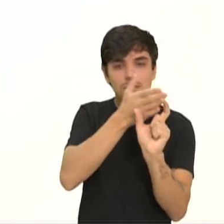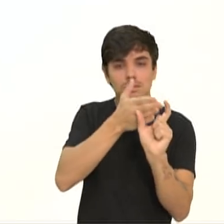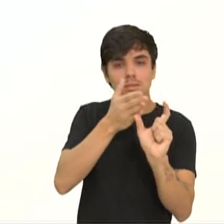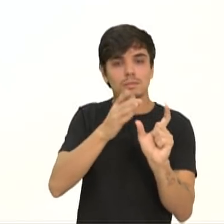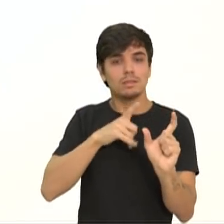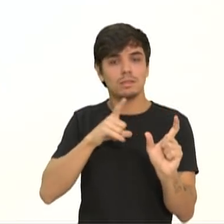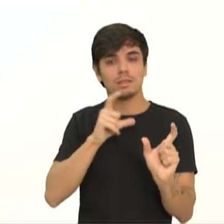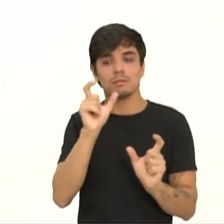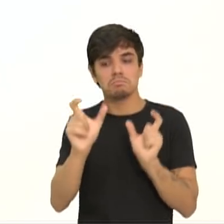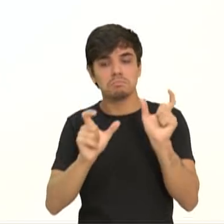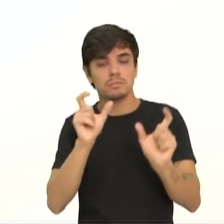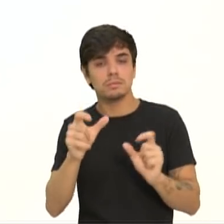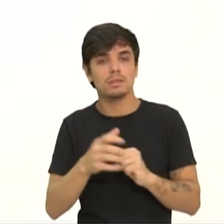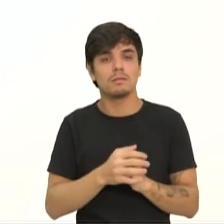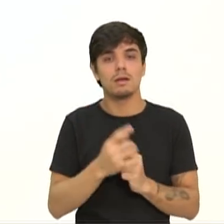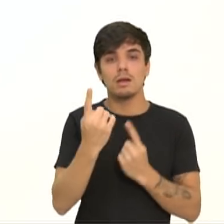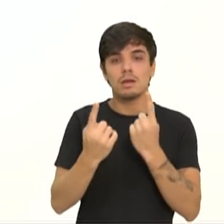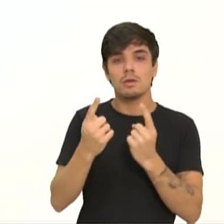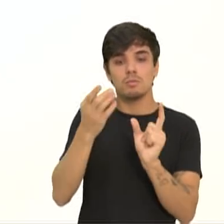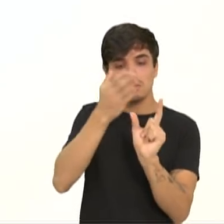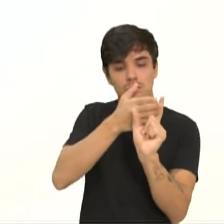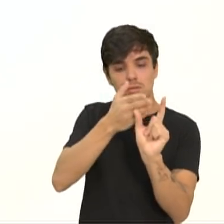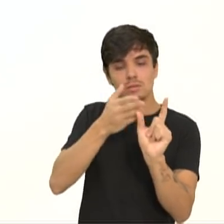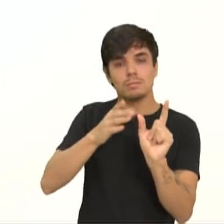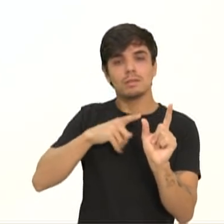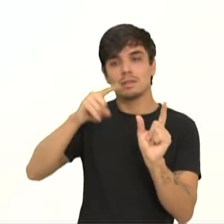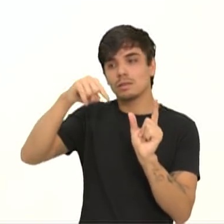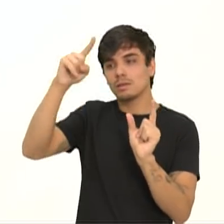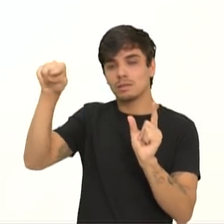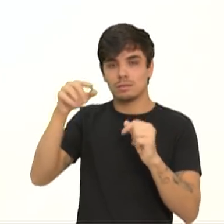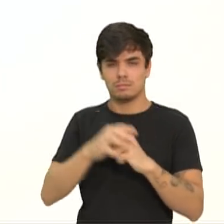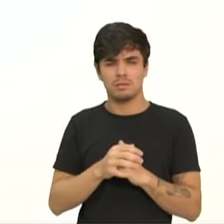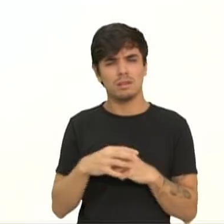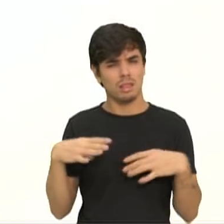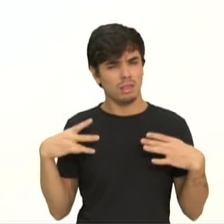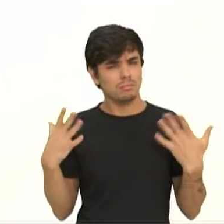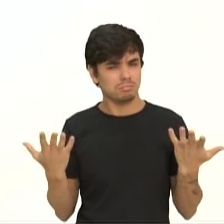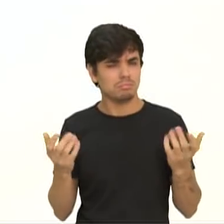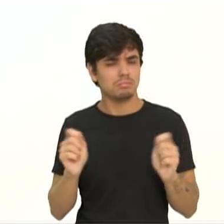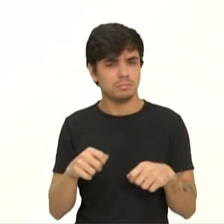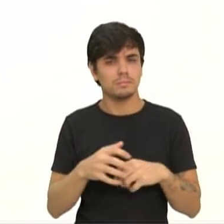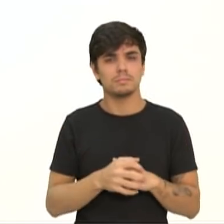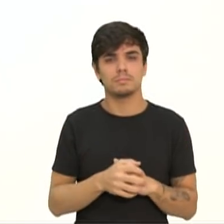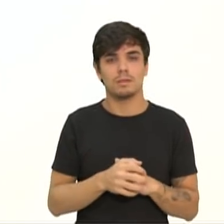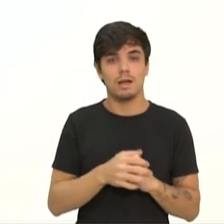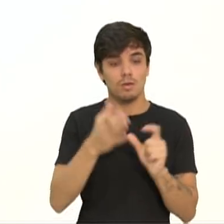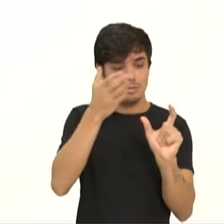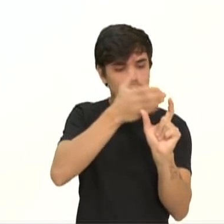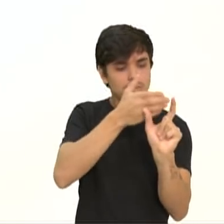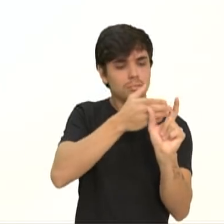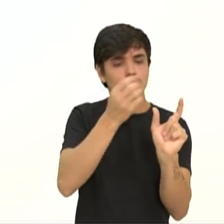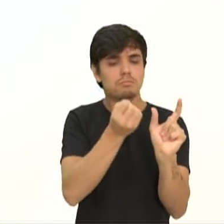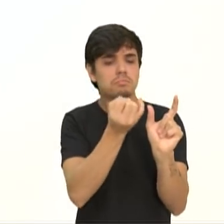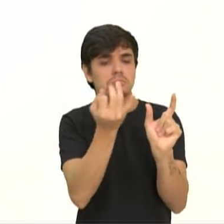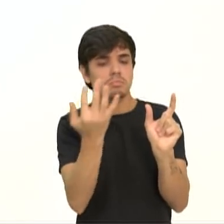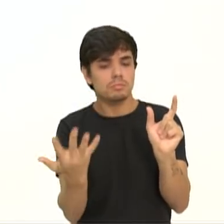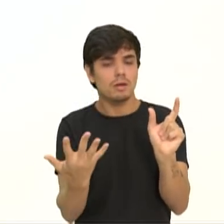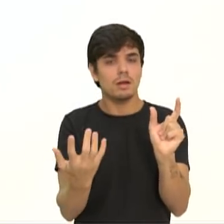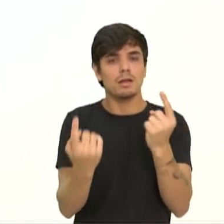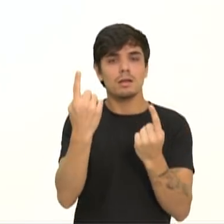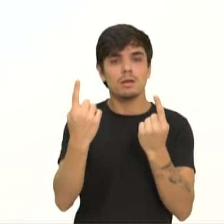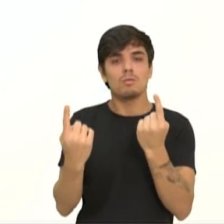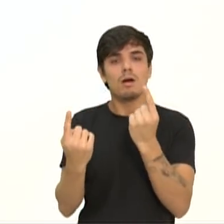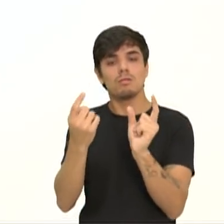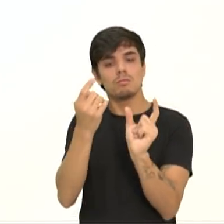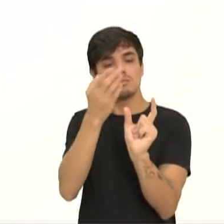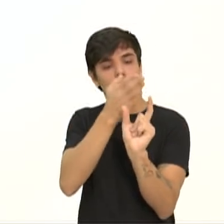qual sílaba está o acento. Bem tranquilo, né? Então, conte aí as sílabas de cada uma e em qual sílaba encontramos